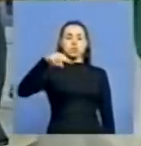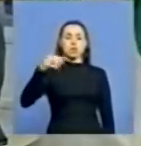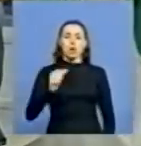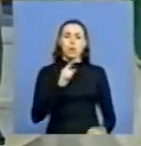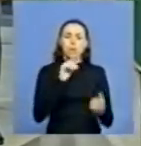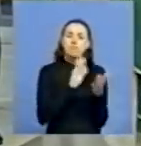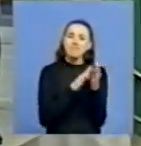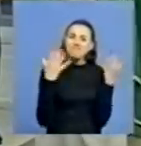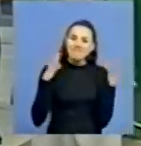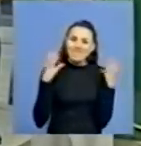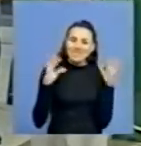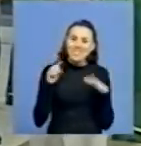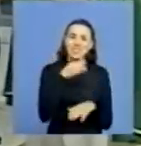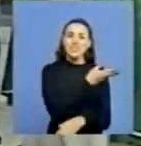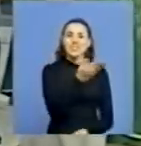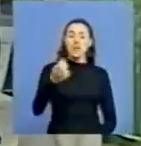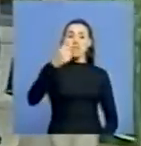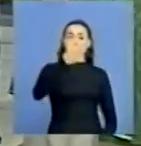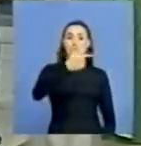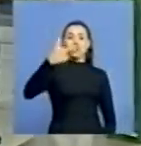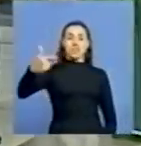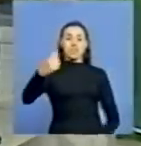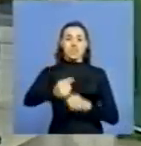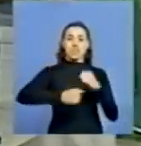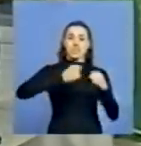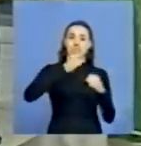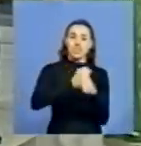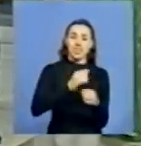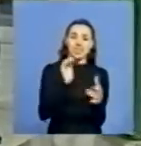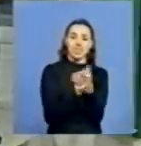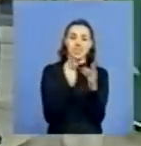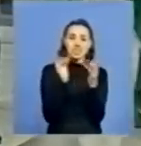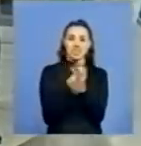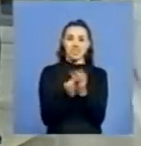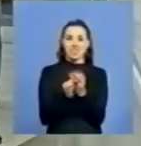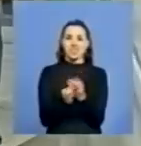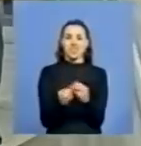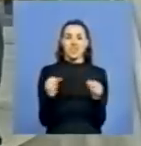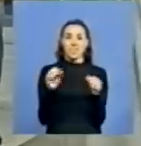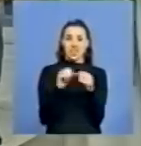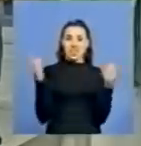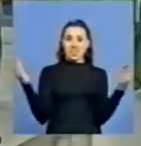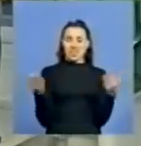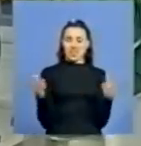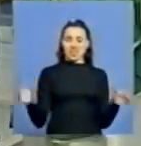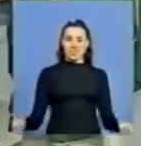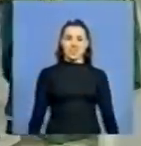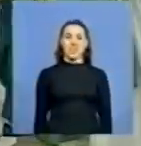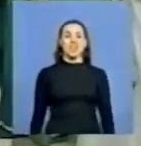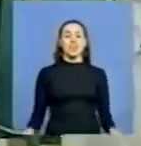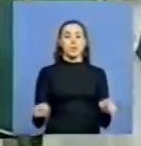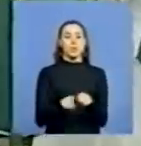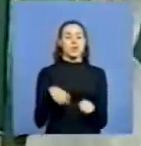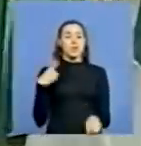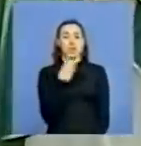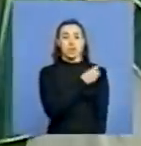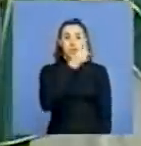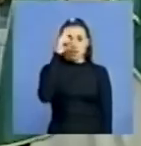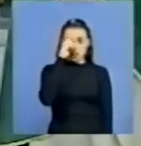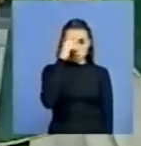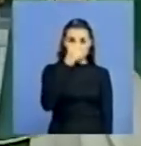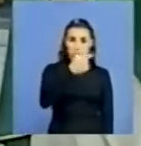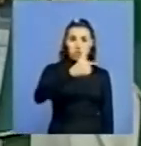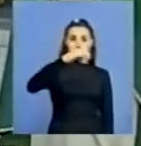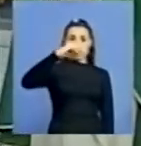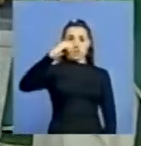seus 22 aninhos completados hoje de casamento. E gostaríamos de lembrar também hoje de 29